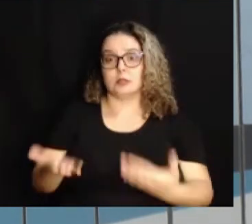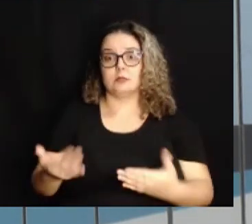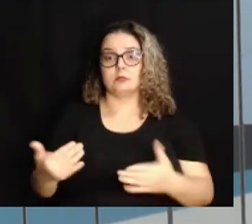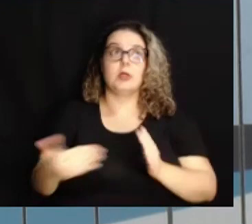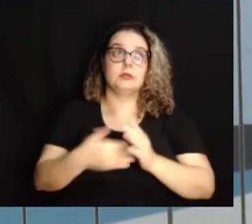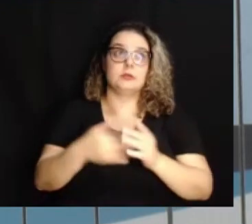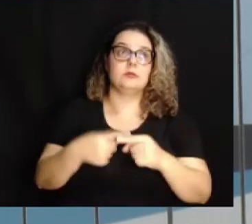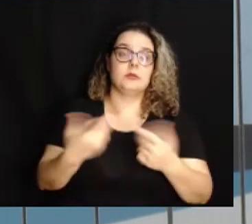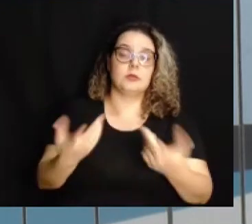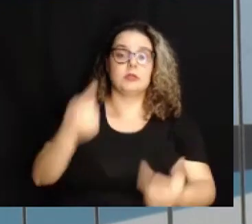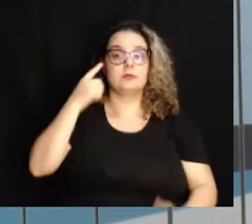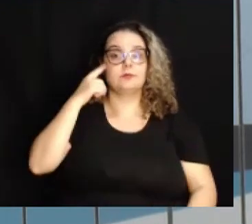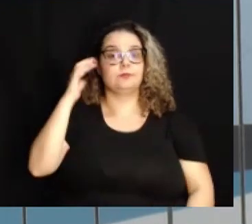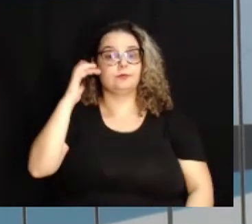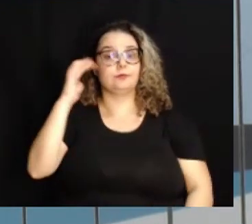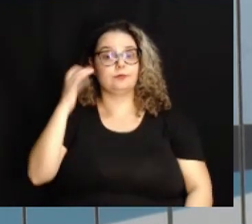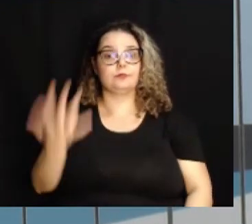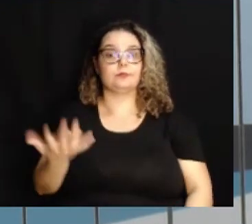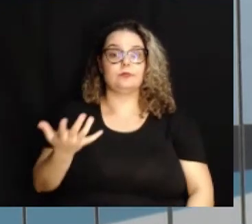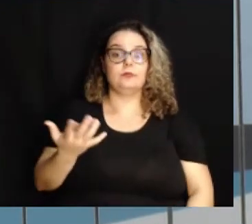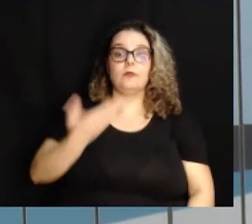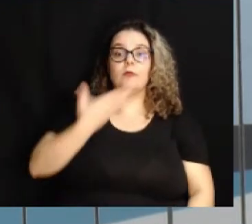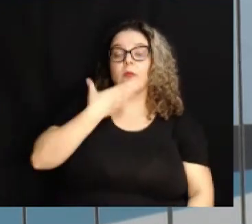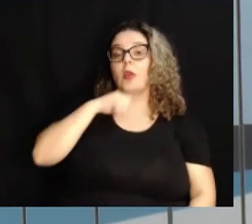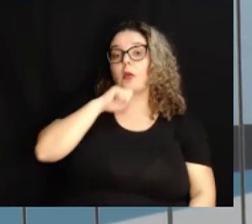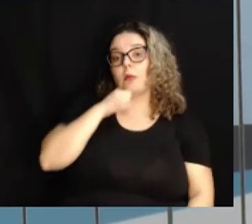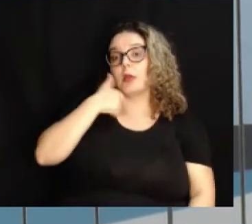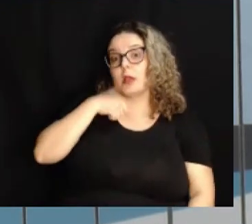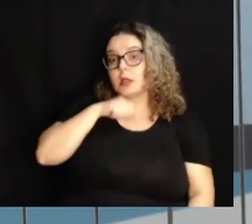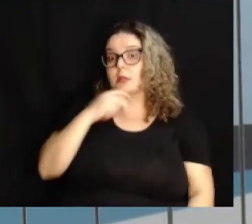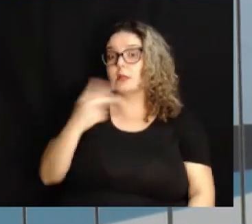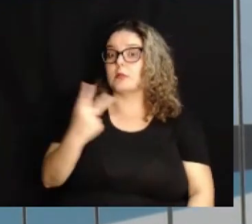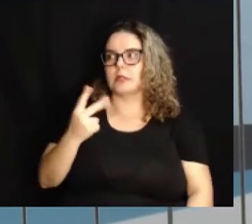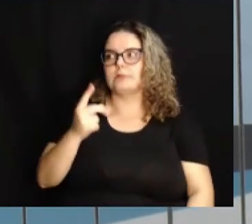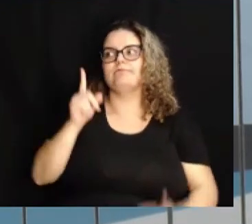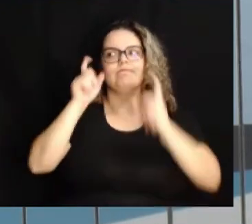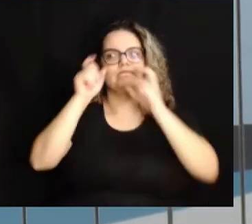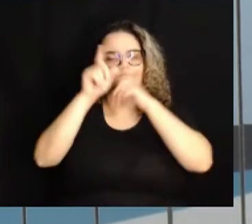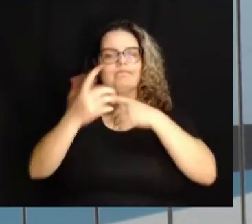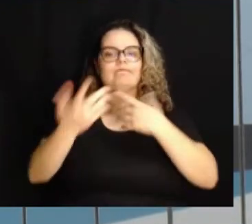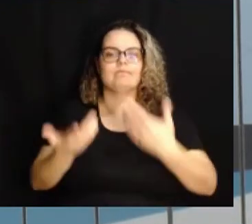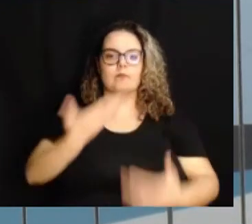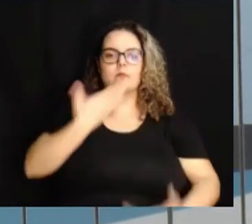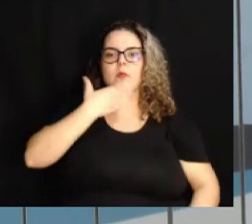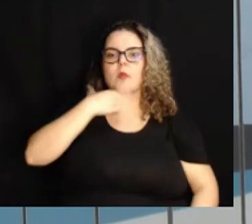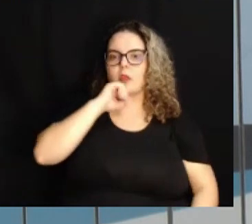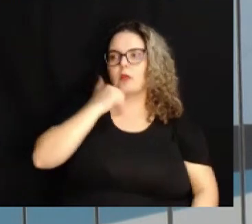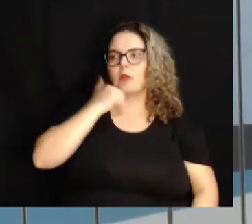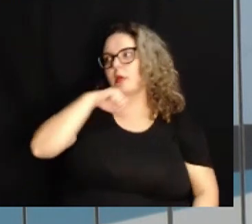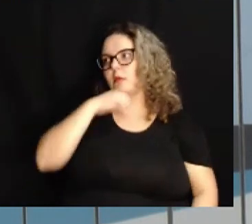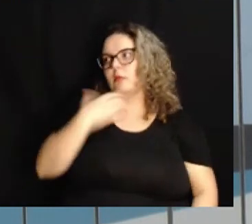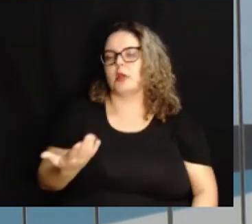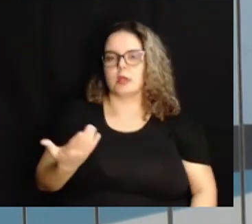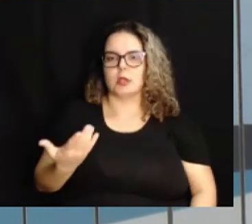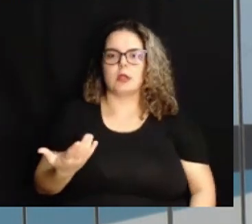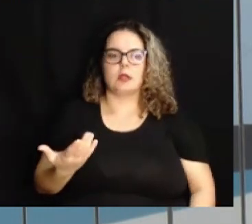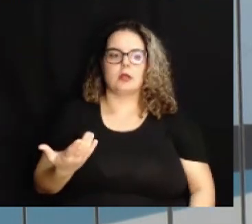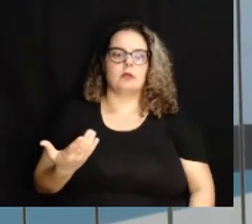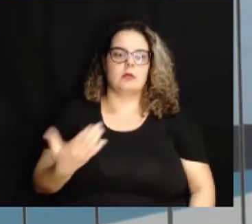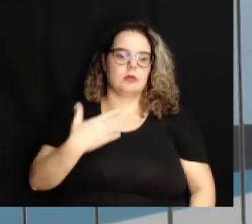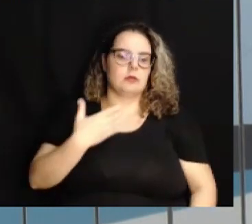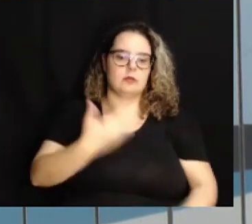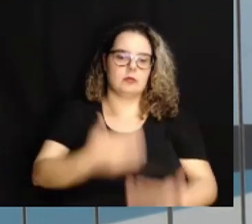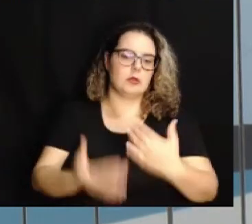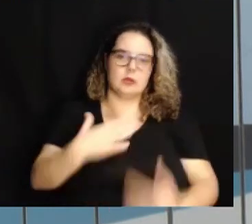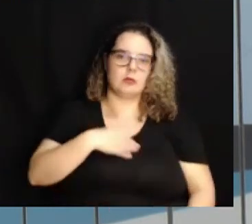nessa questão dos pais, né, é muito difícil, né, por exemplo, né, um pai que perdeu ali um filho, é o processo inverso,